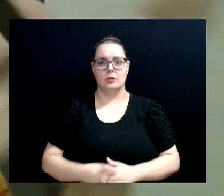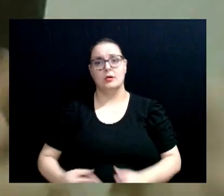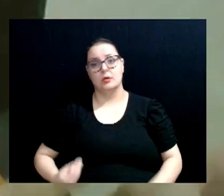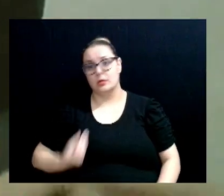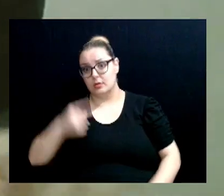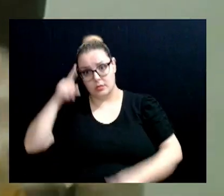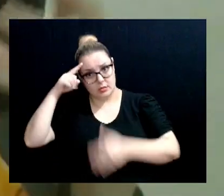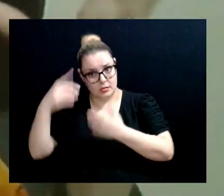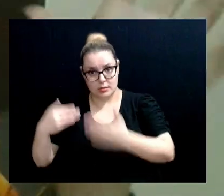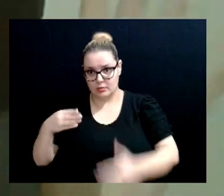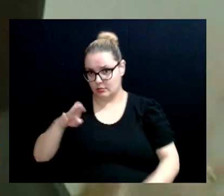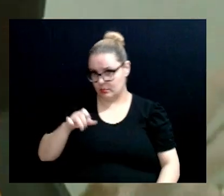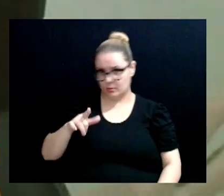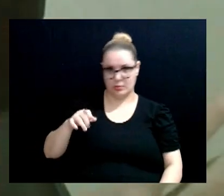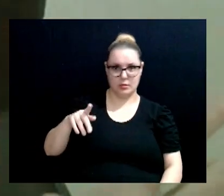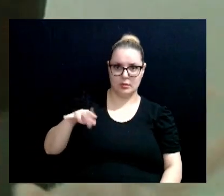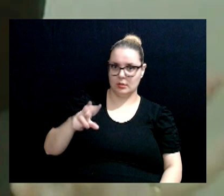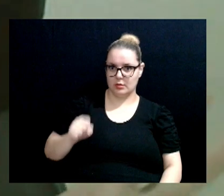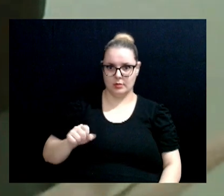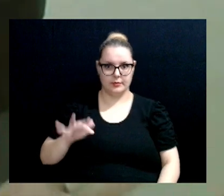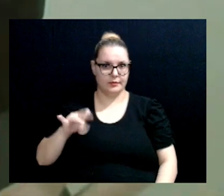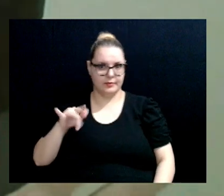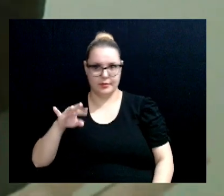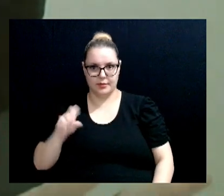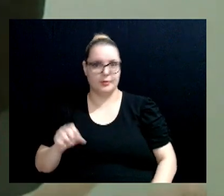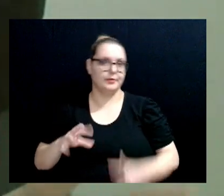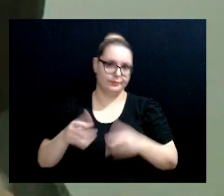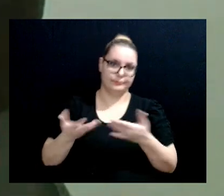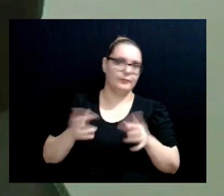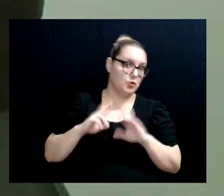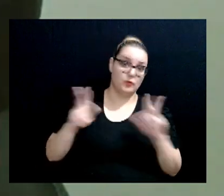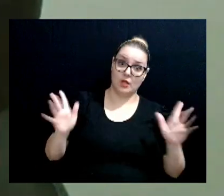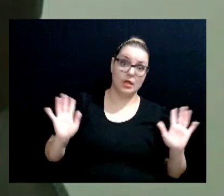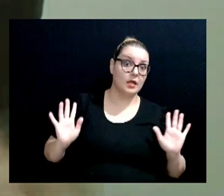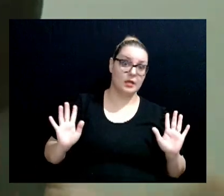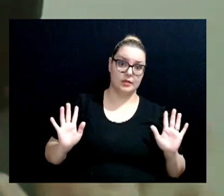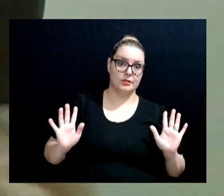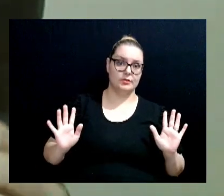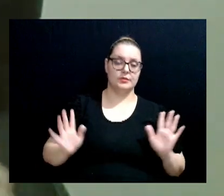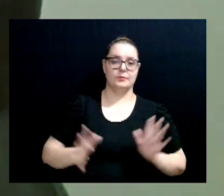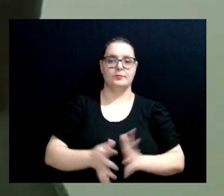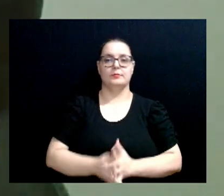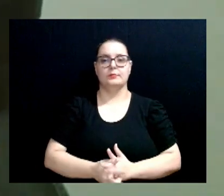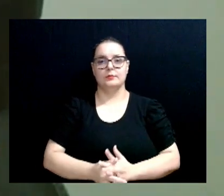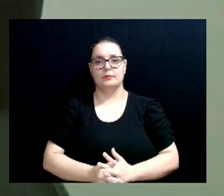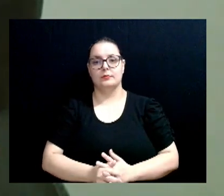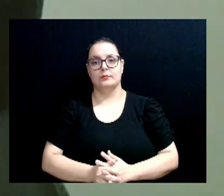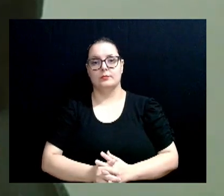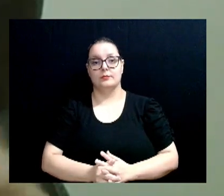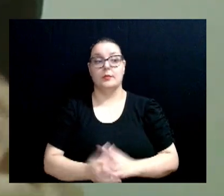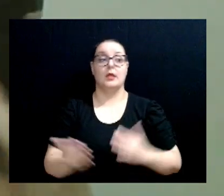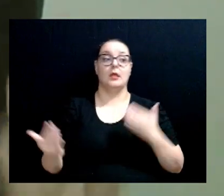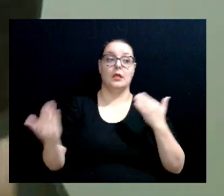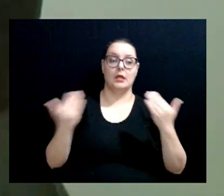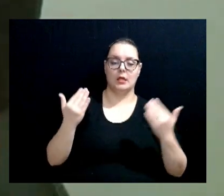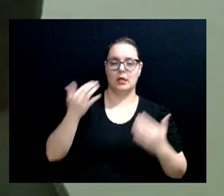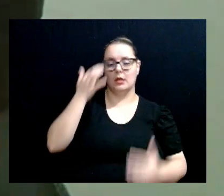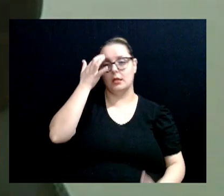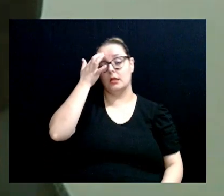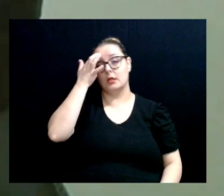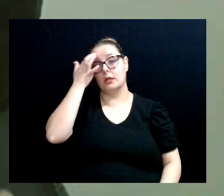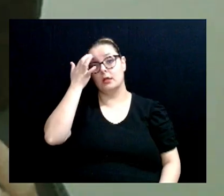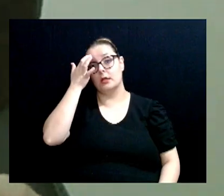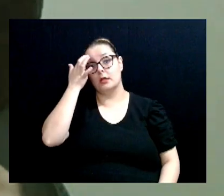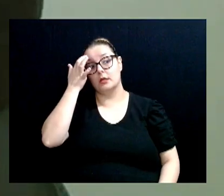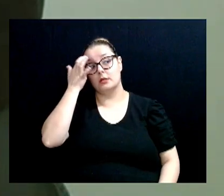blogueiras, fitness e tudo mais, né? E aí a comparação, ela começa a ser